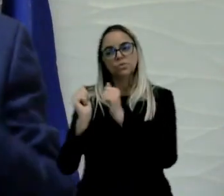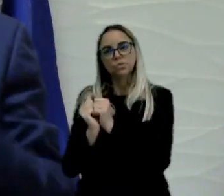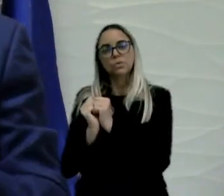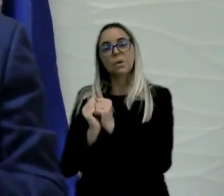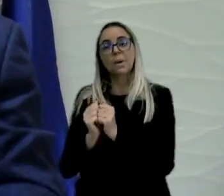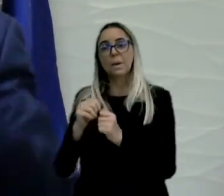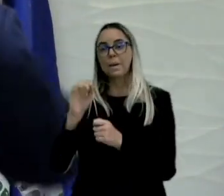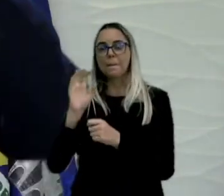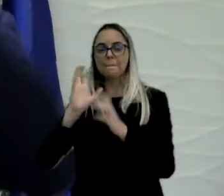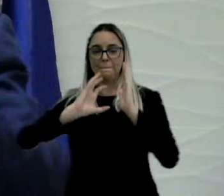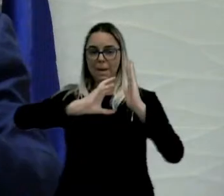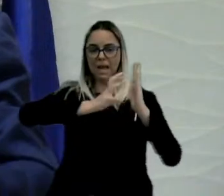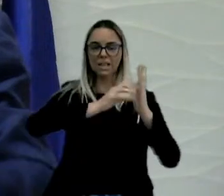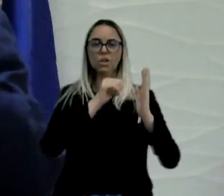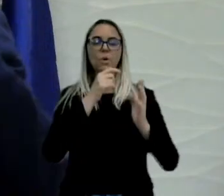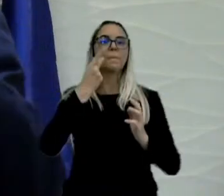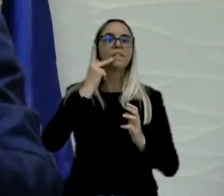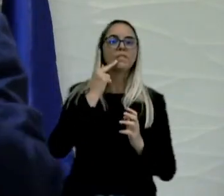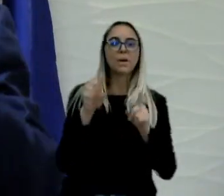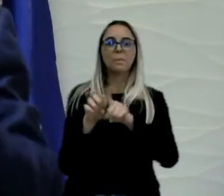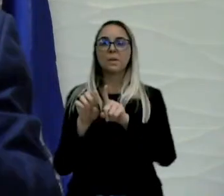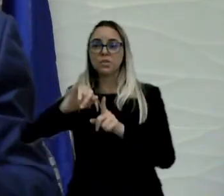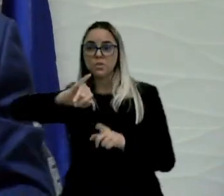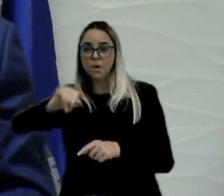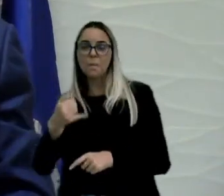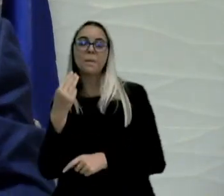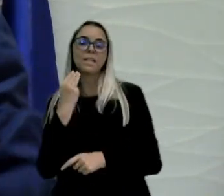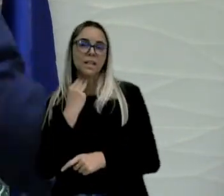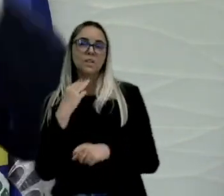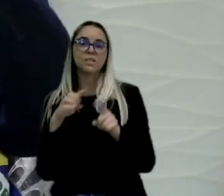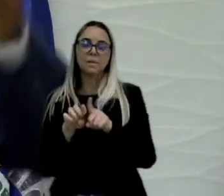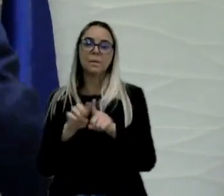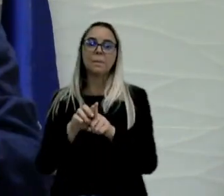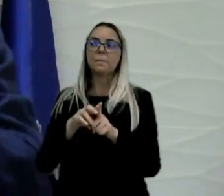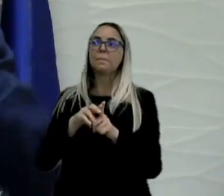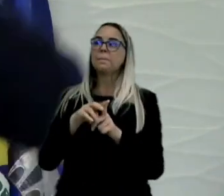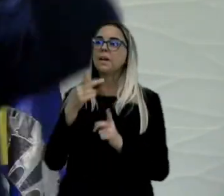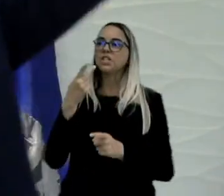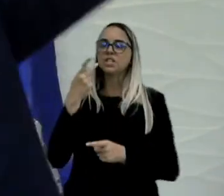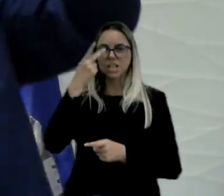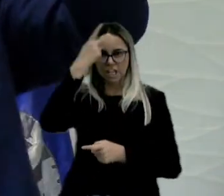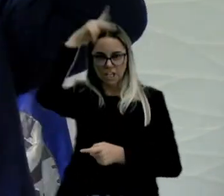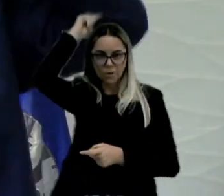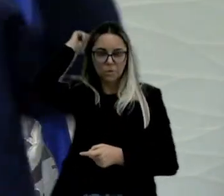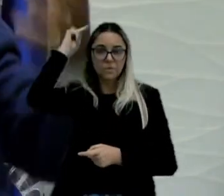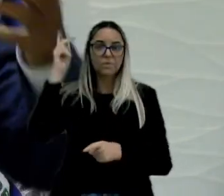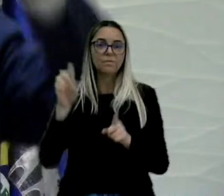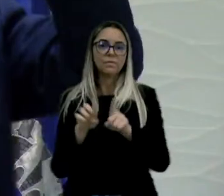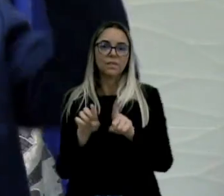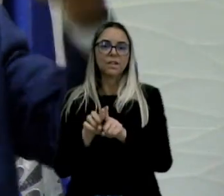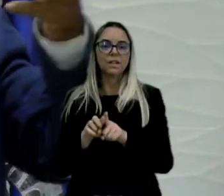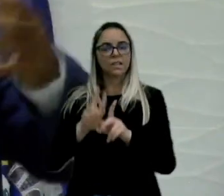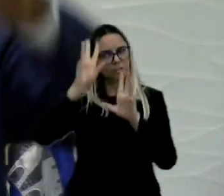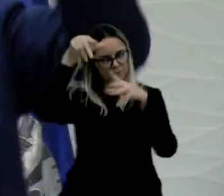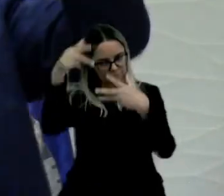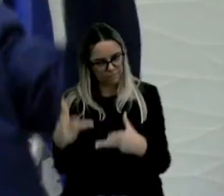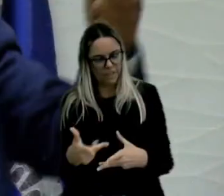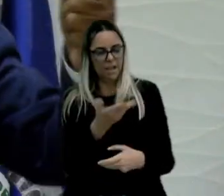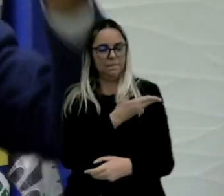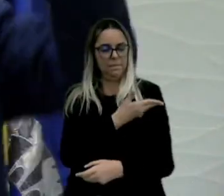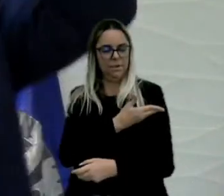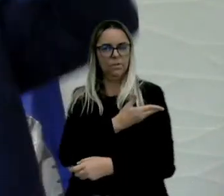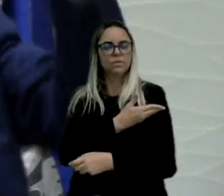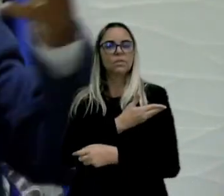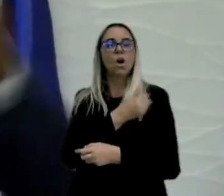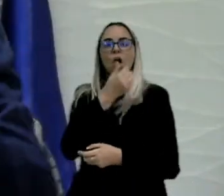partido Padre fera João Medeiro Pachequinho Quero agradecer também aquele ilustre grande amigo homem